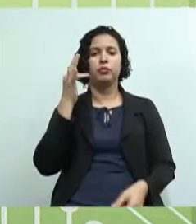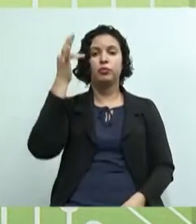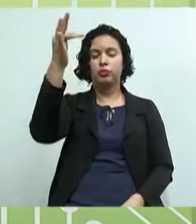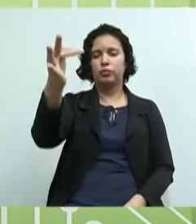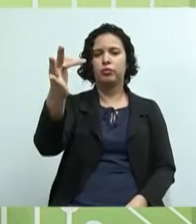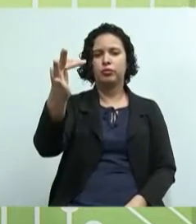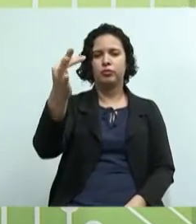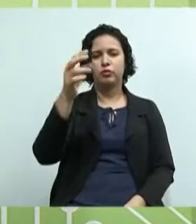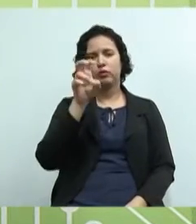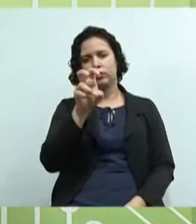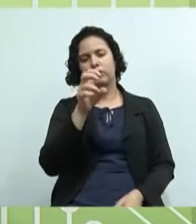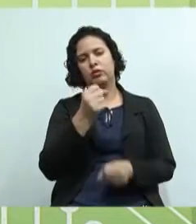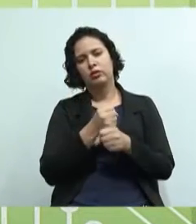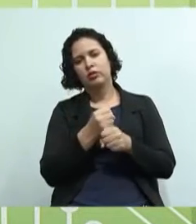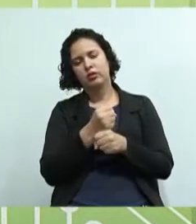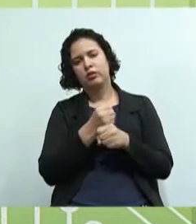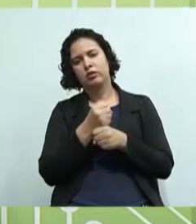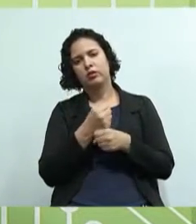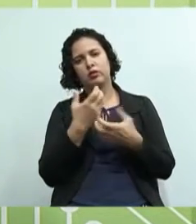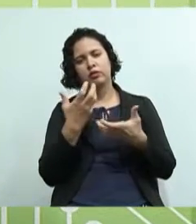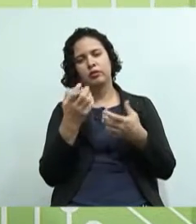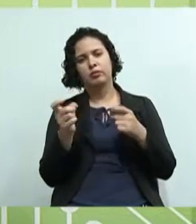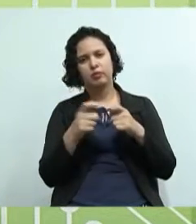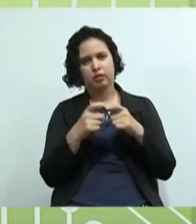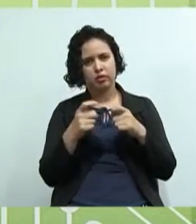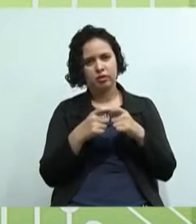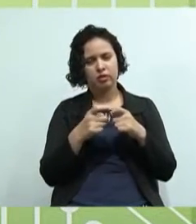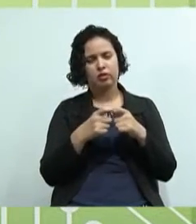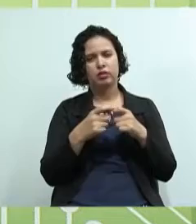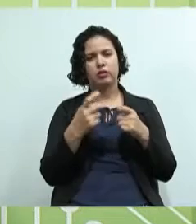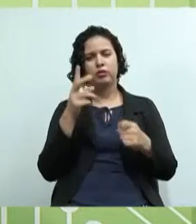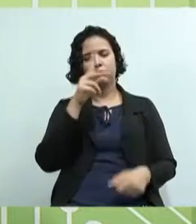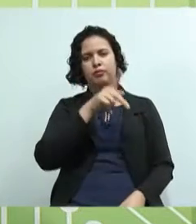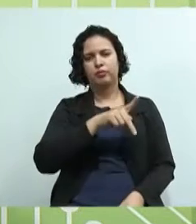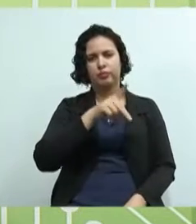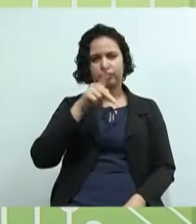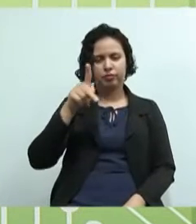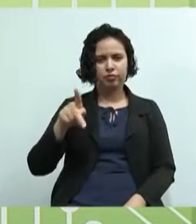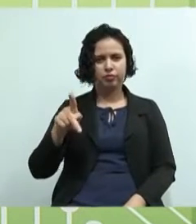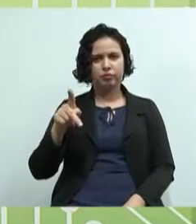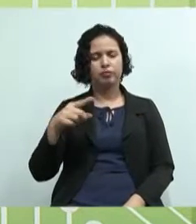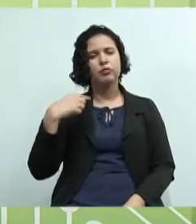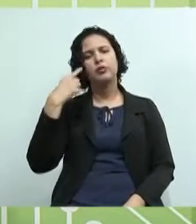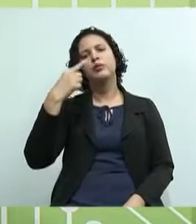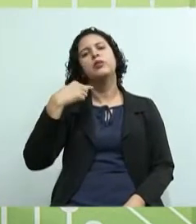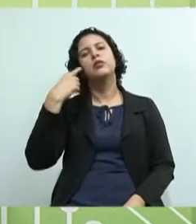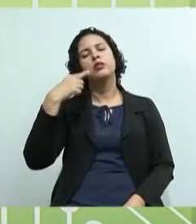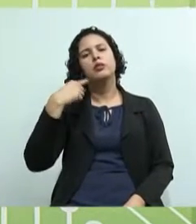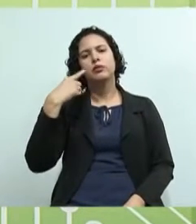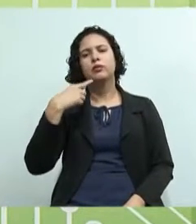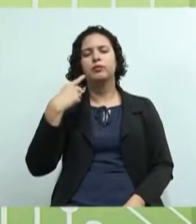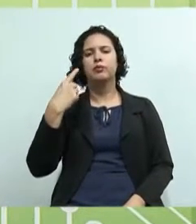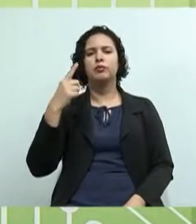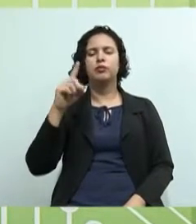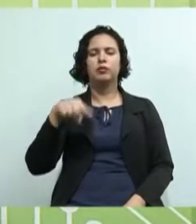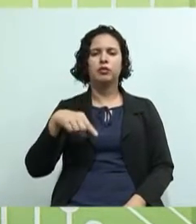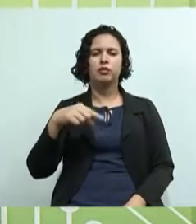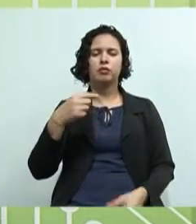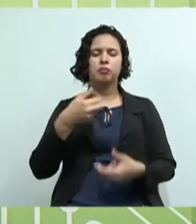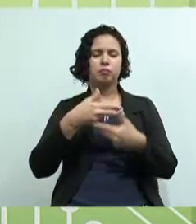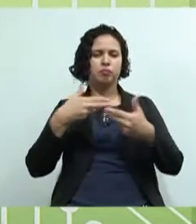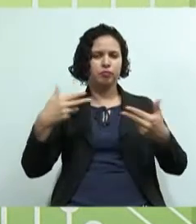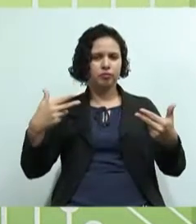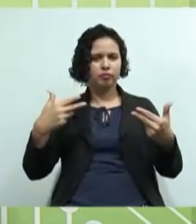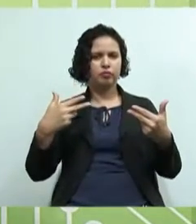5 anos? Ah, eu quero ser um médico, eu quero ser um professor, eu quero ser advogado, eu quero ser veterinário. É